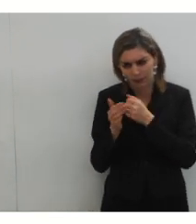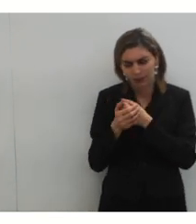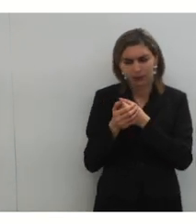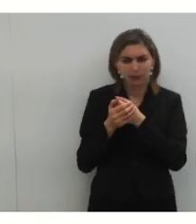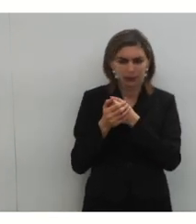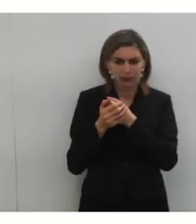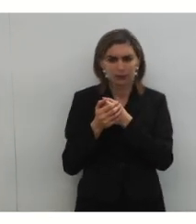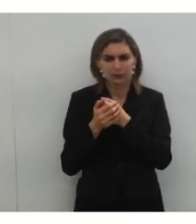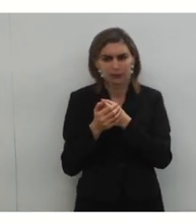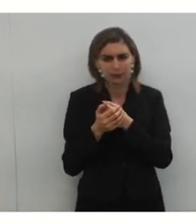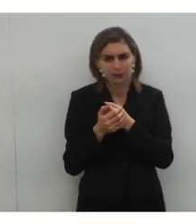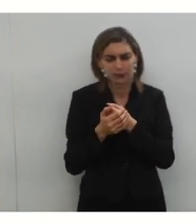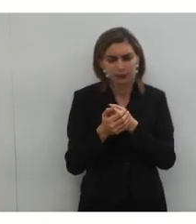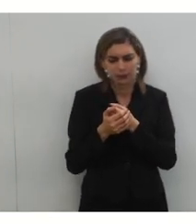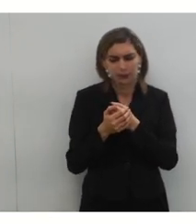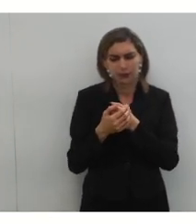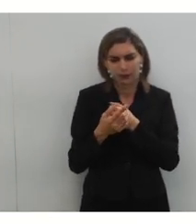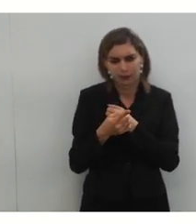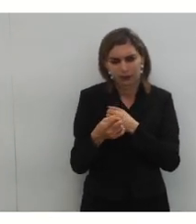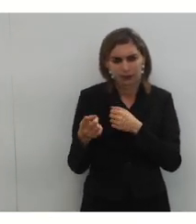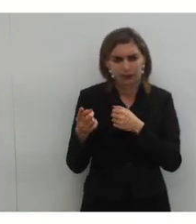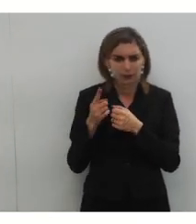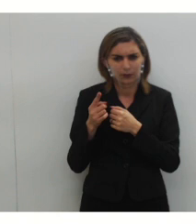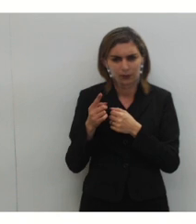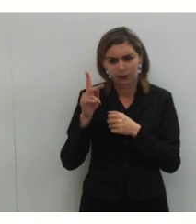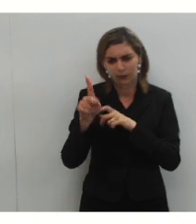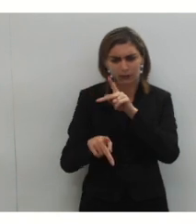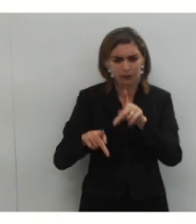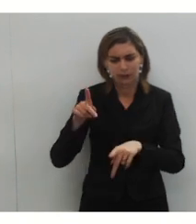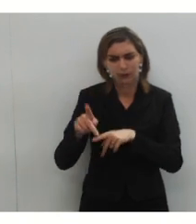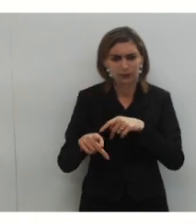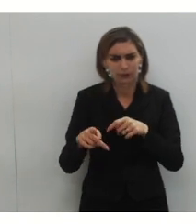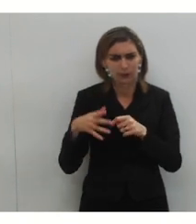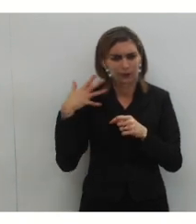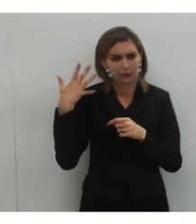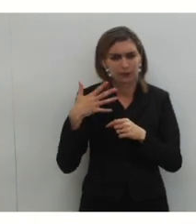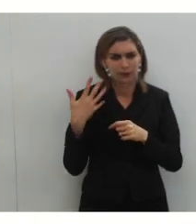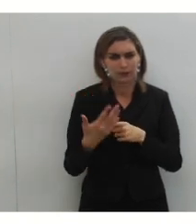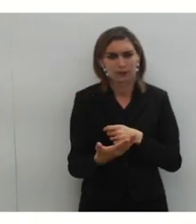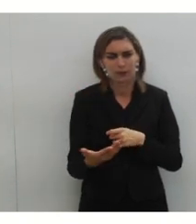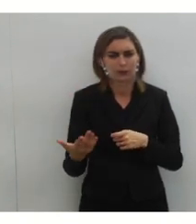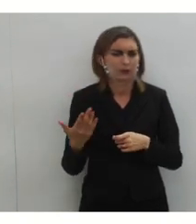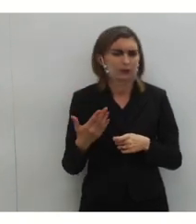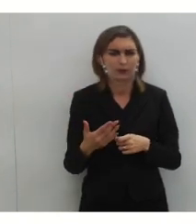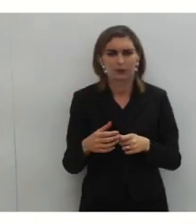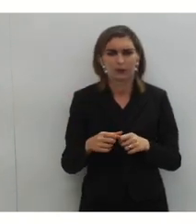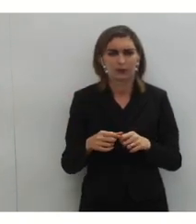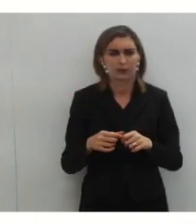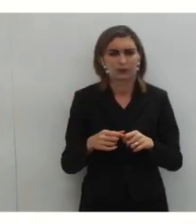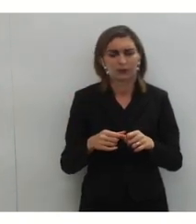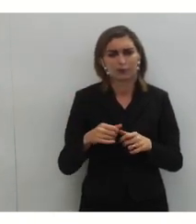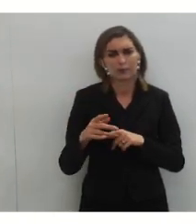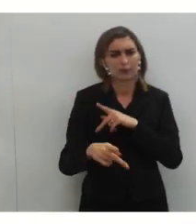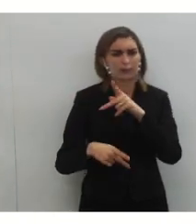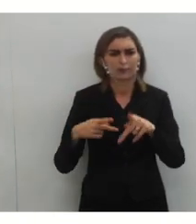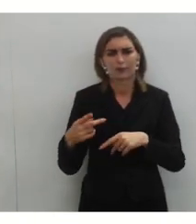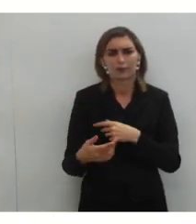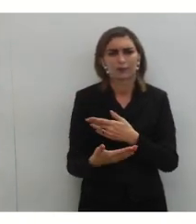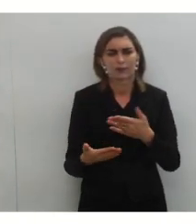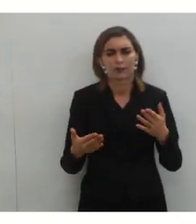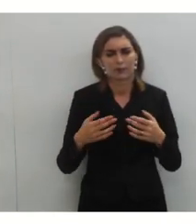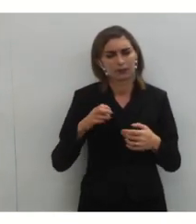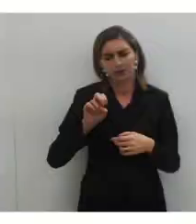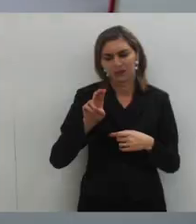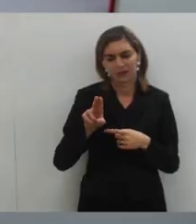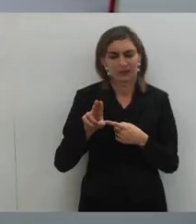ocultos, as seguintes pessoas do discurso, né? Que pessoas do discurso?